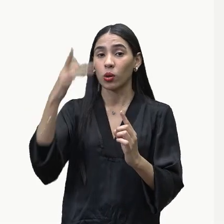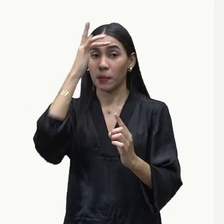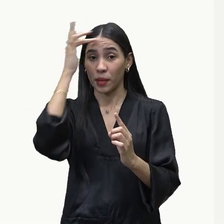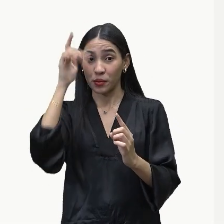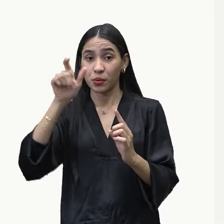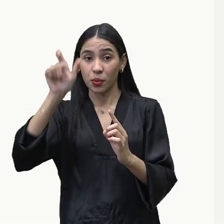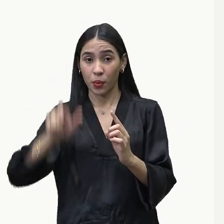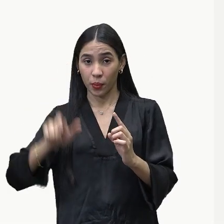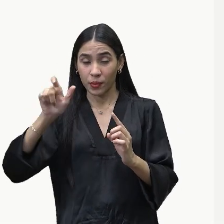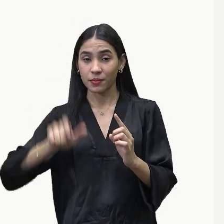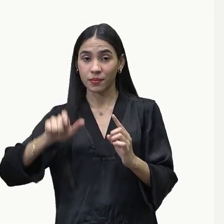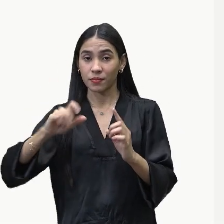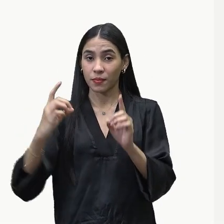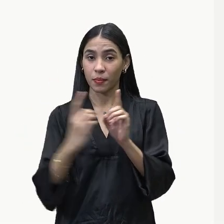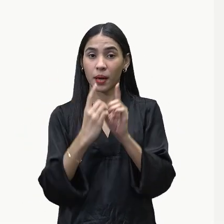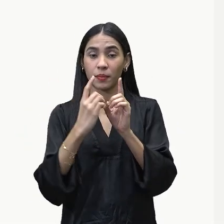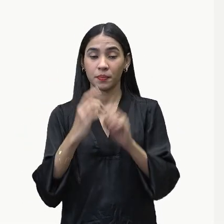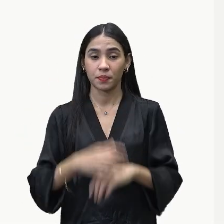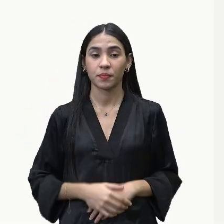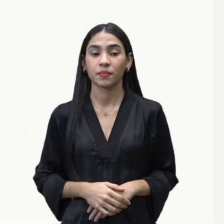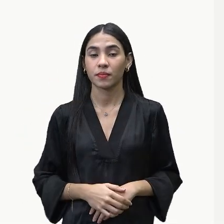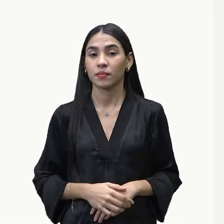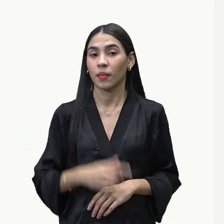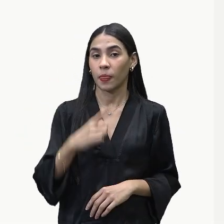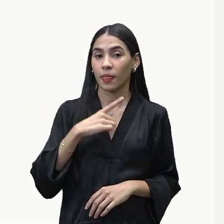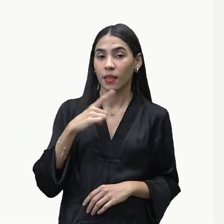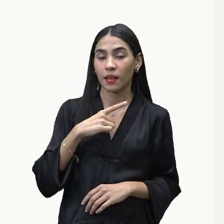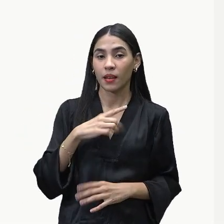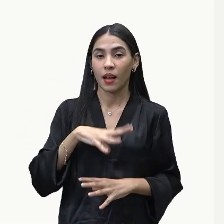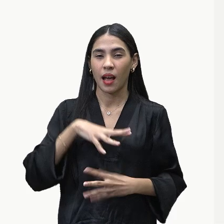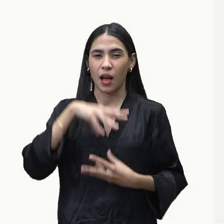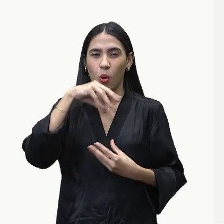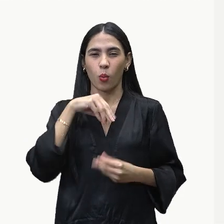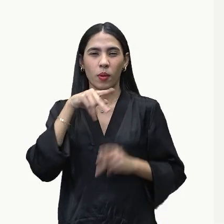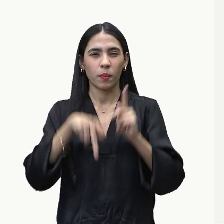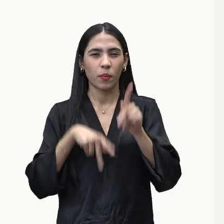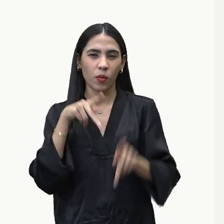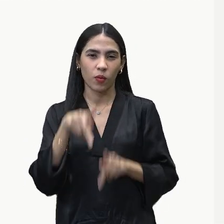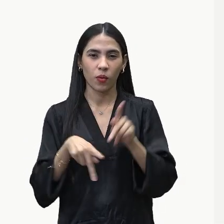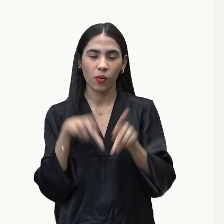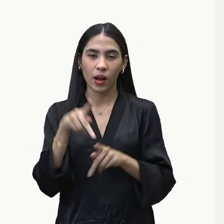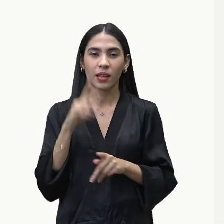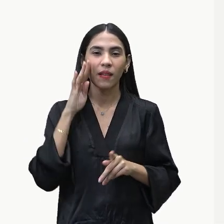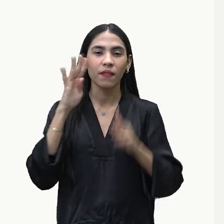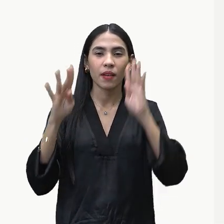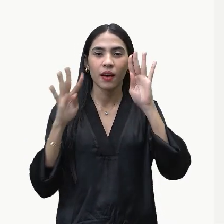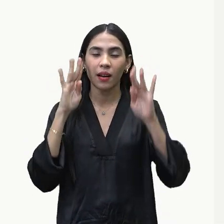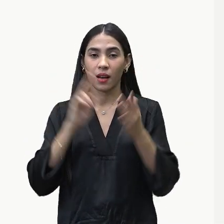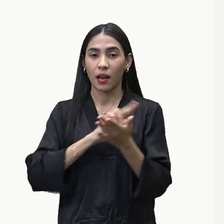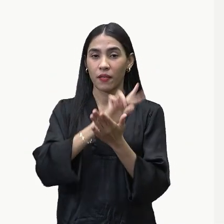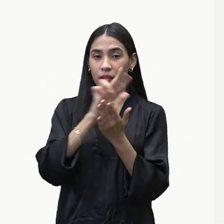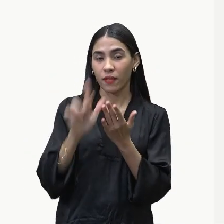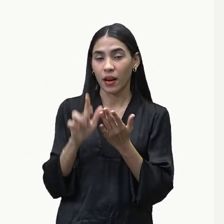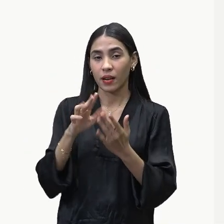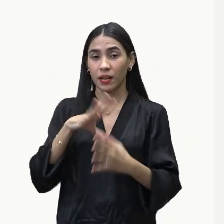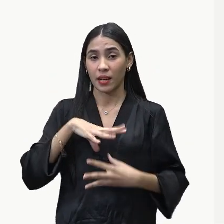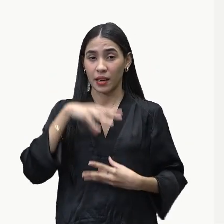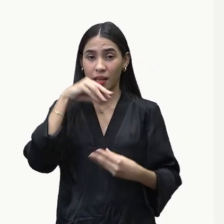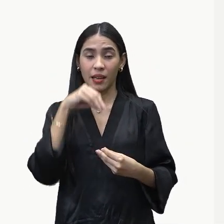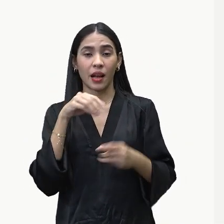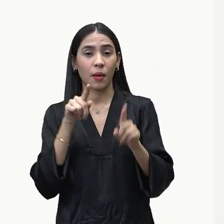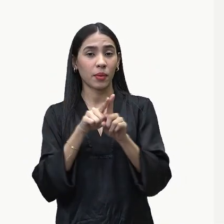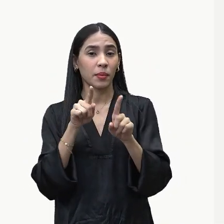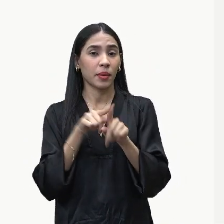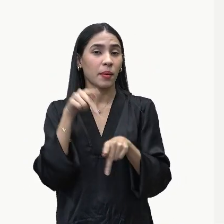aí, a outra pessoa com quem ele encontra. Tinhas a alma povoada de sonhos. E a alma, certo? E